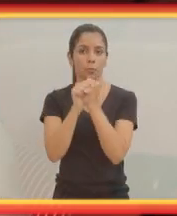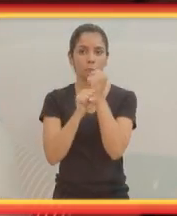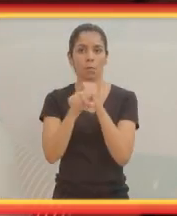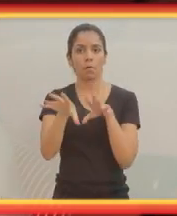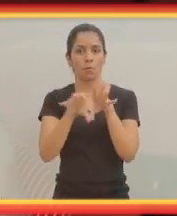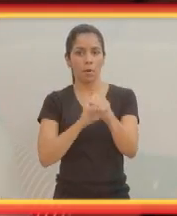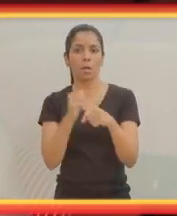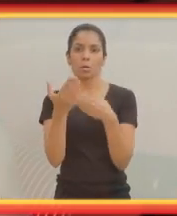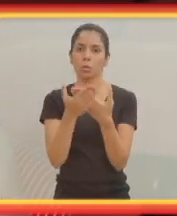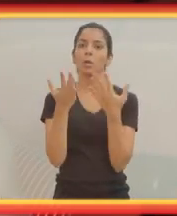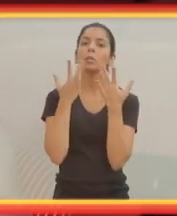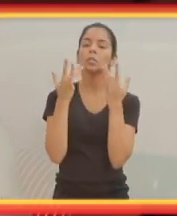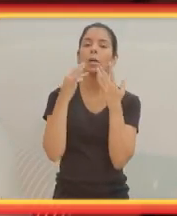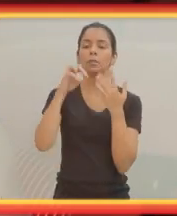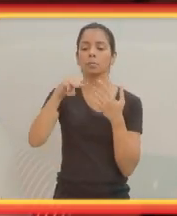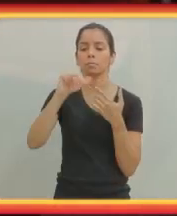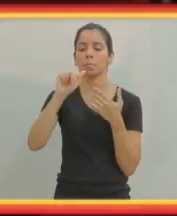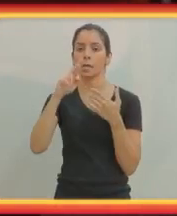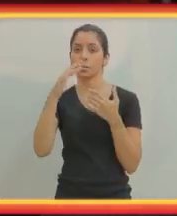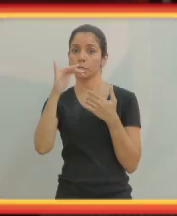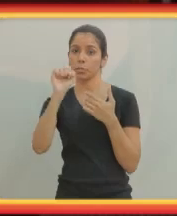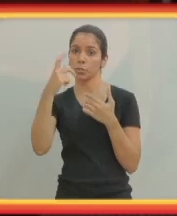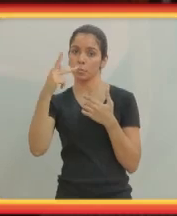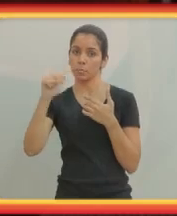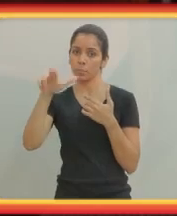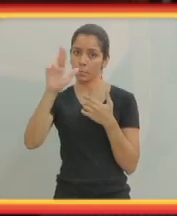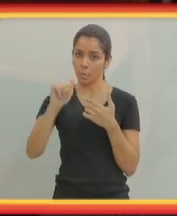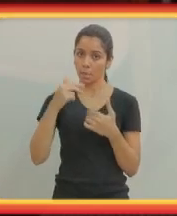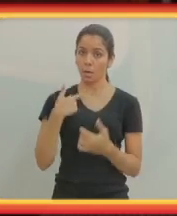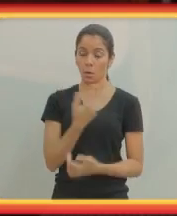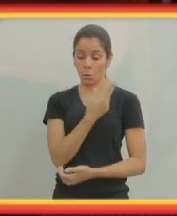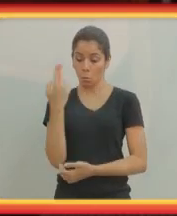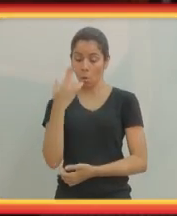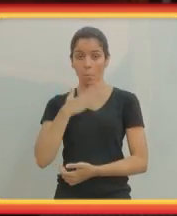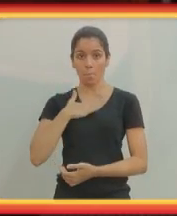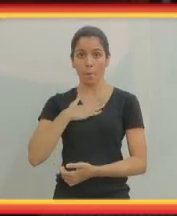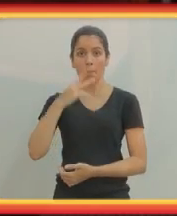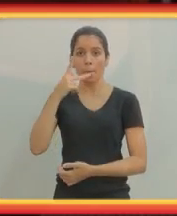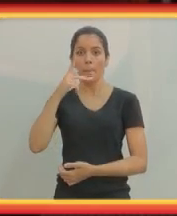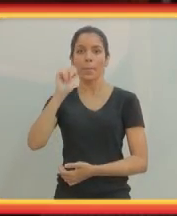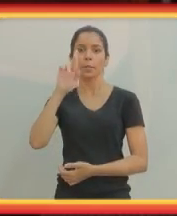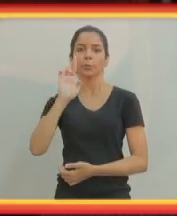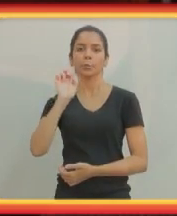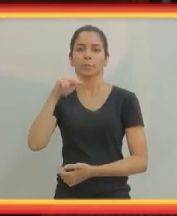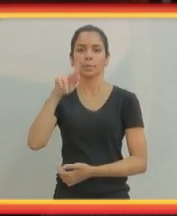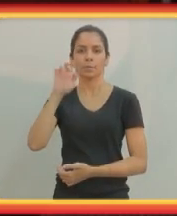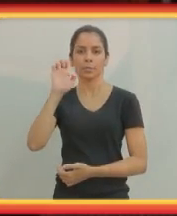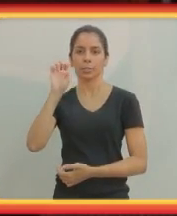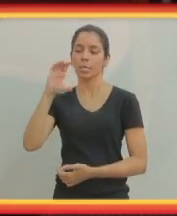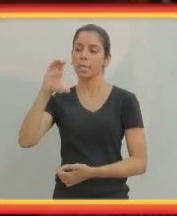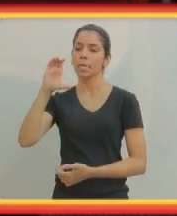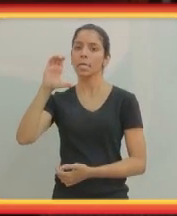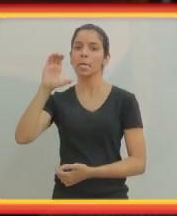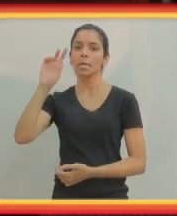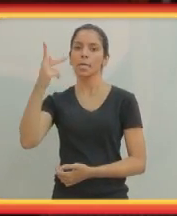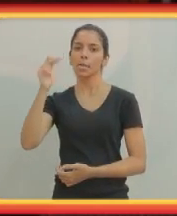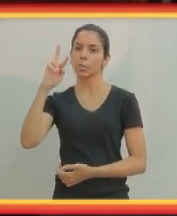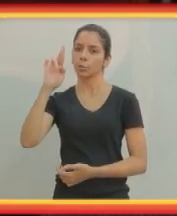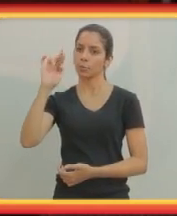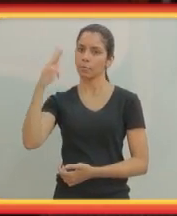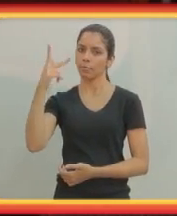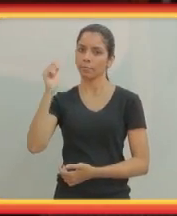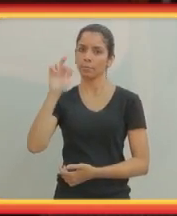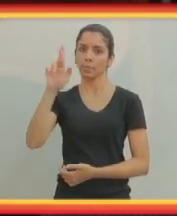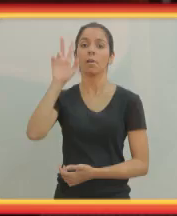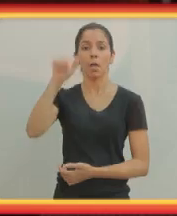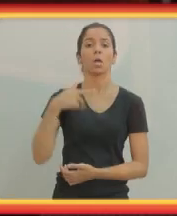anos, formado pela Escola de Teatro Martins Pena. E o meu personagem é o Christopher, que é um jovem de 15 anos, portador